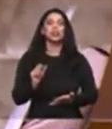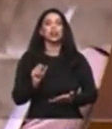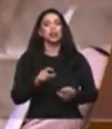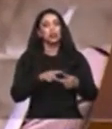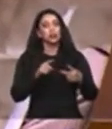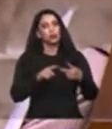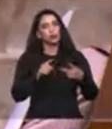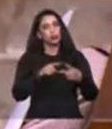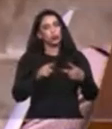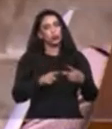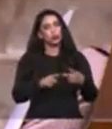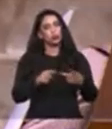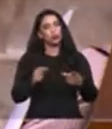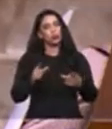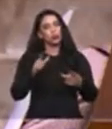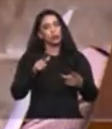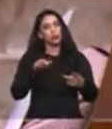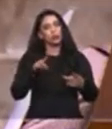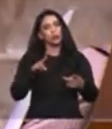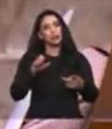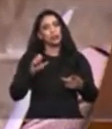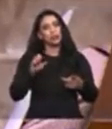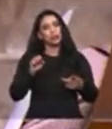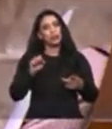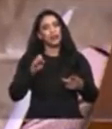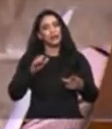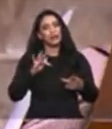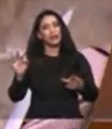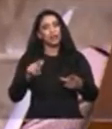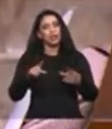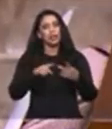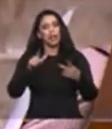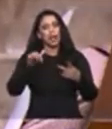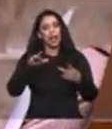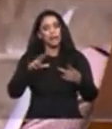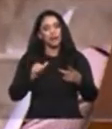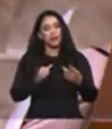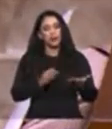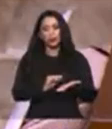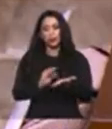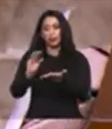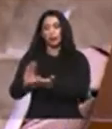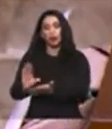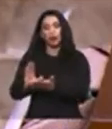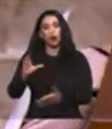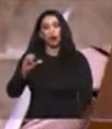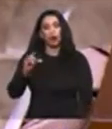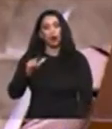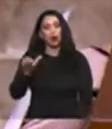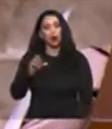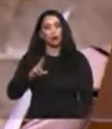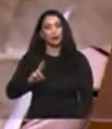de Rafael Lopes, para posterior repasse dos valores ao senador Collor, em pelo menos